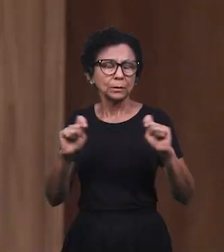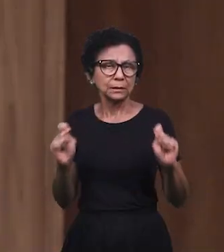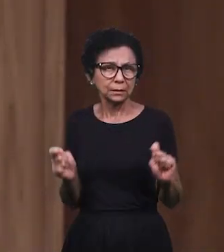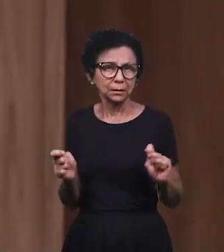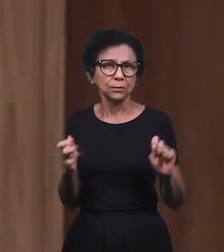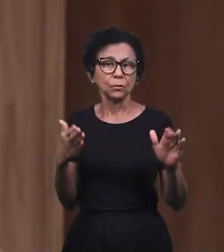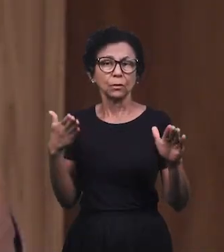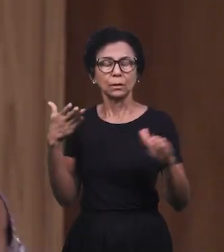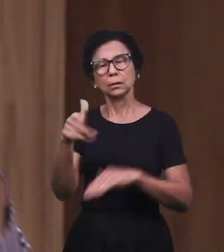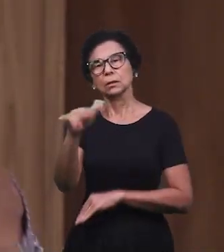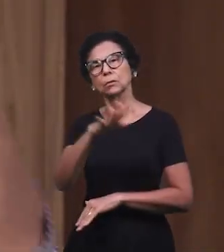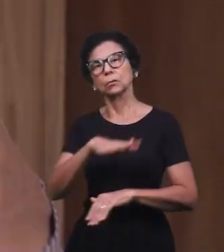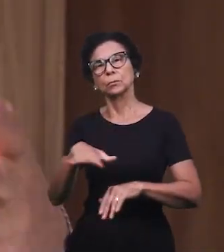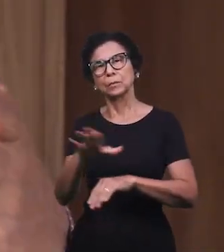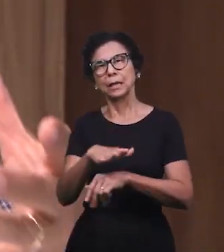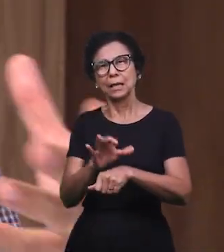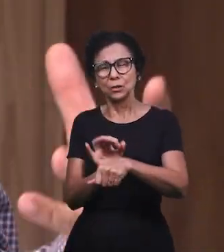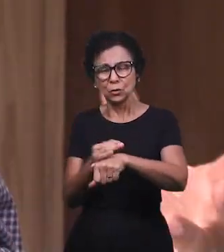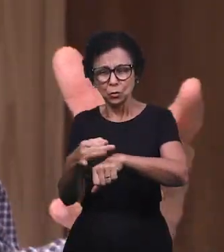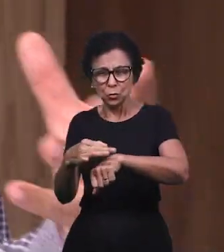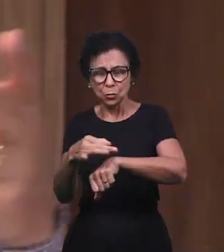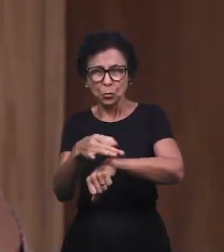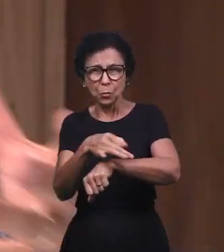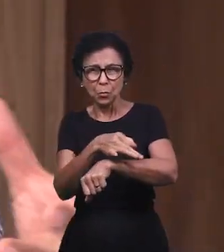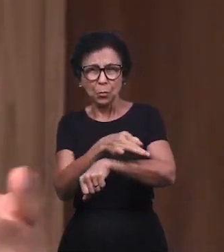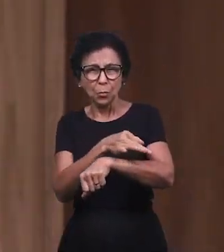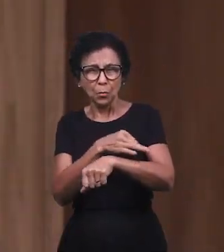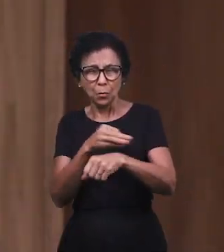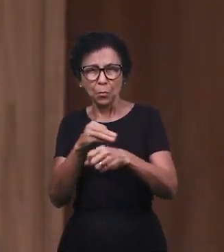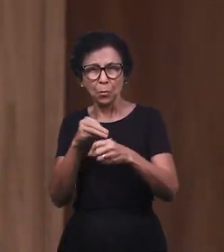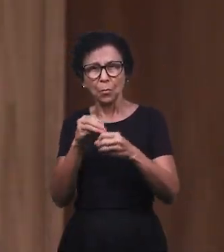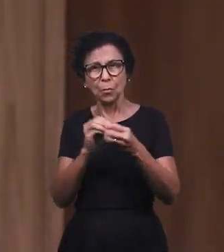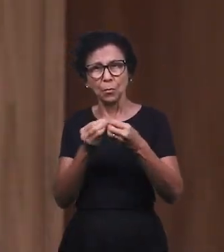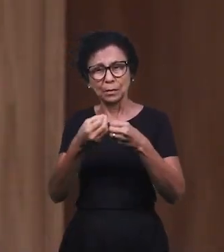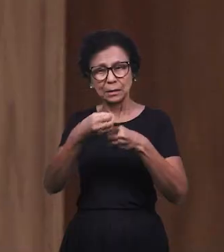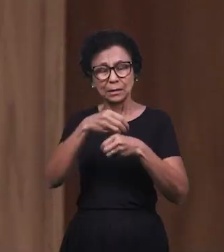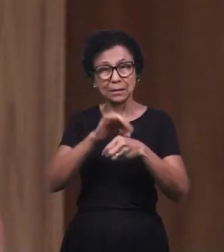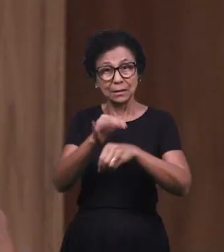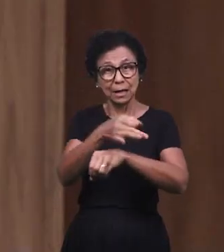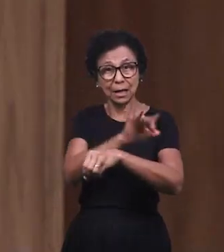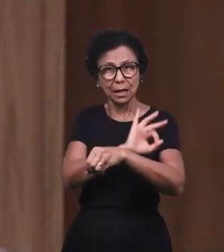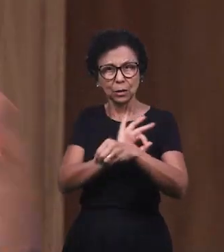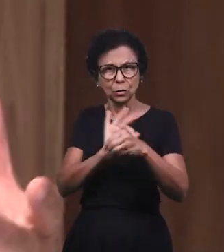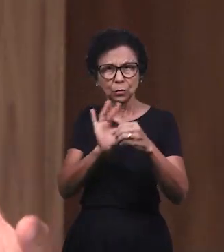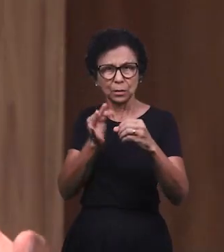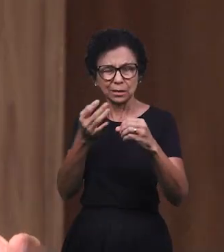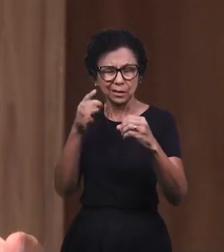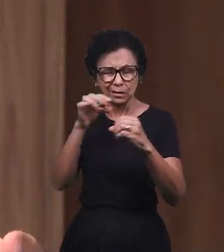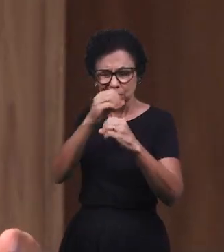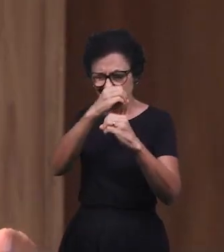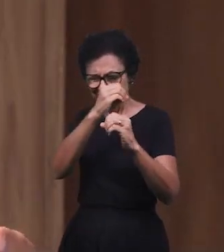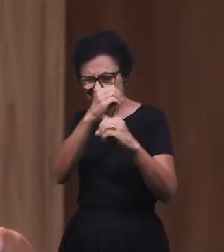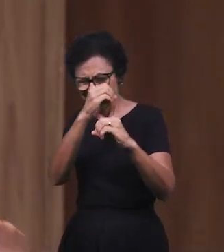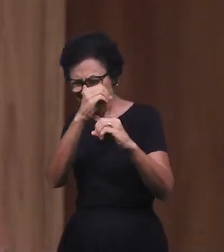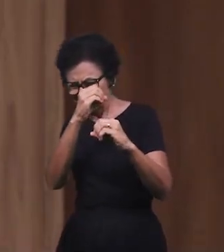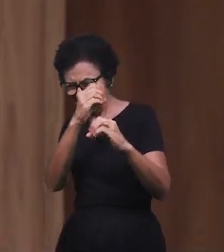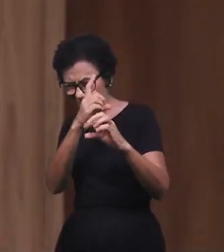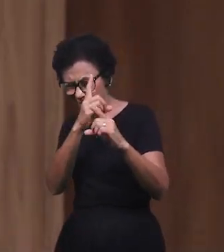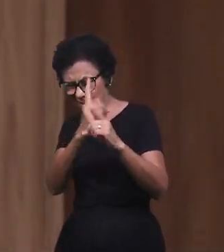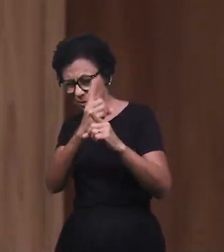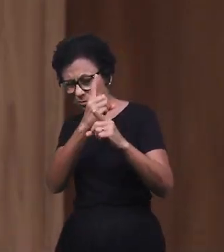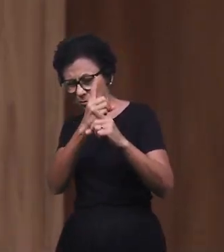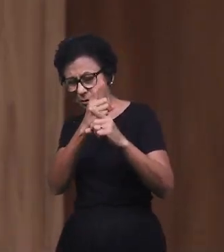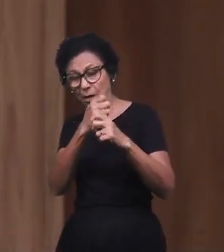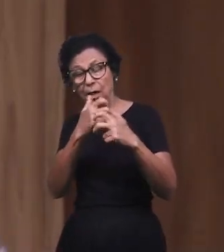biomolecular e descobrir certas coisas dentro das células que os levou até